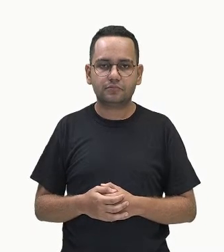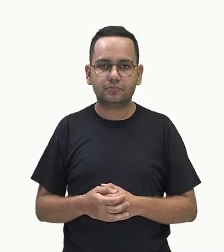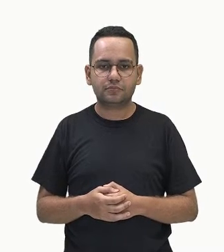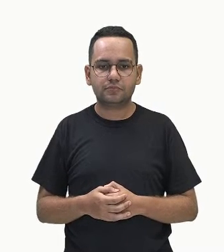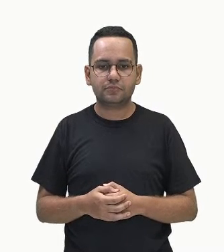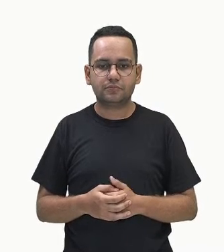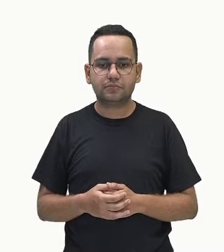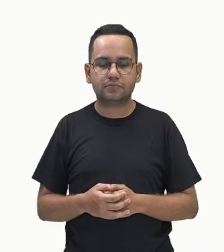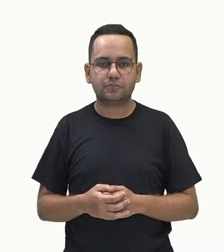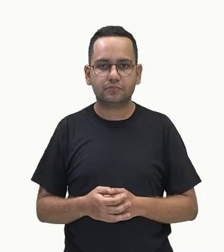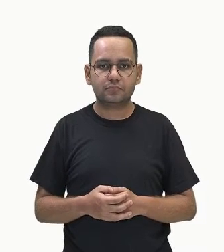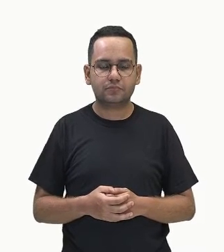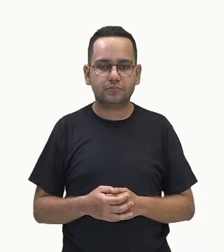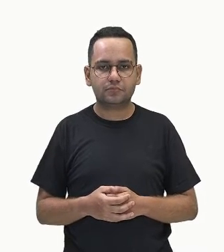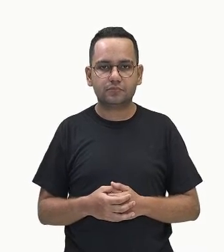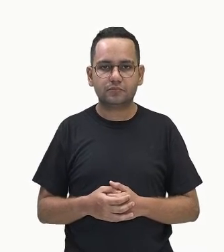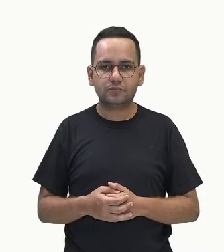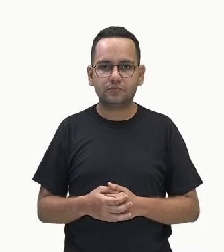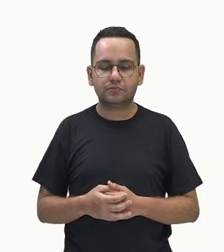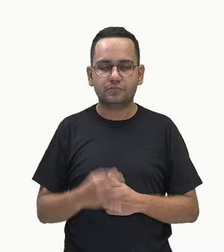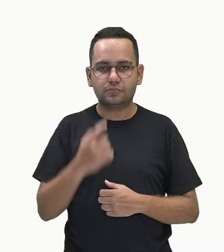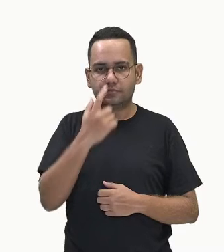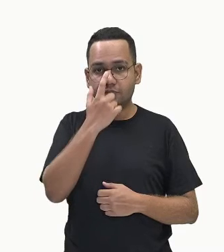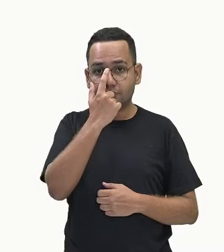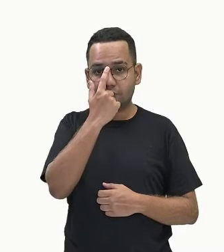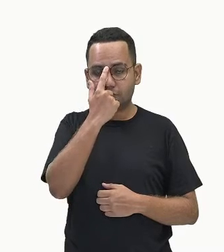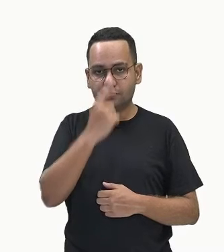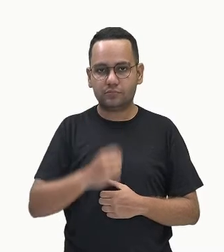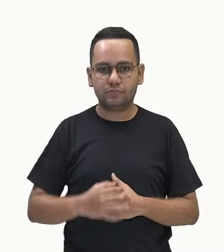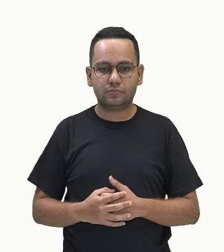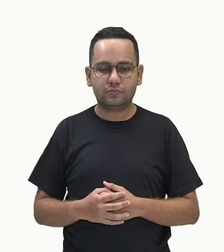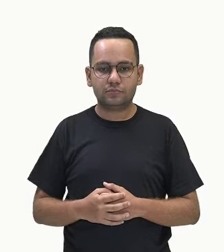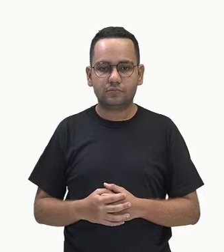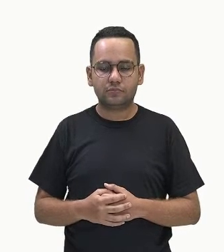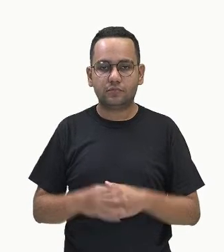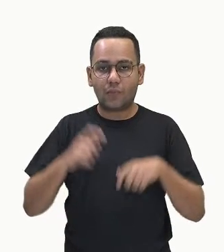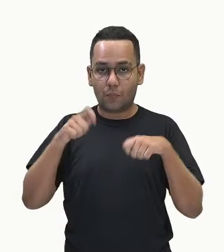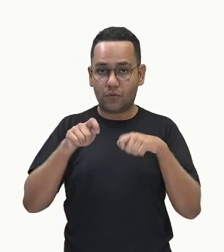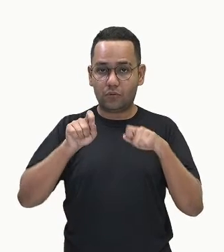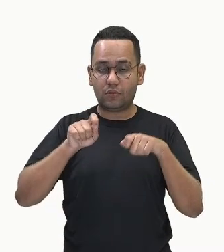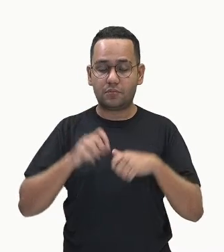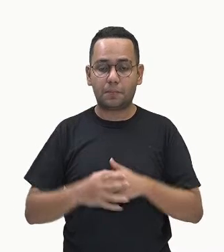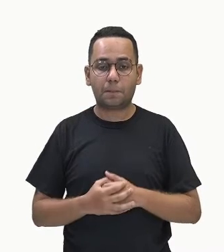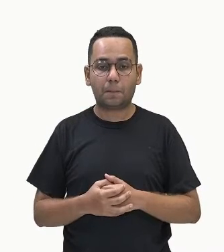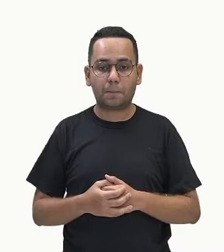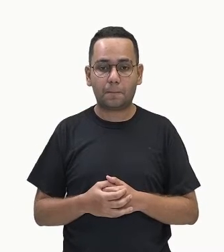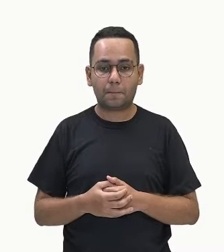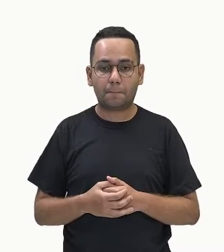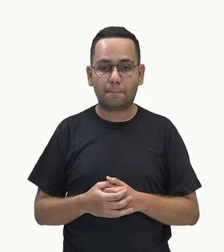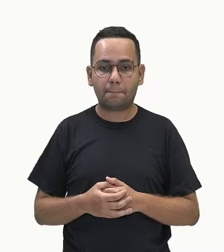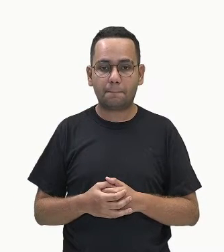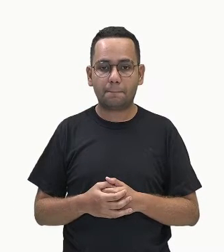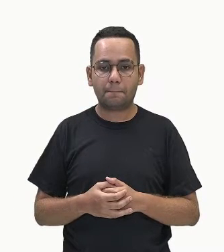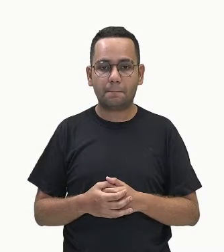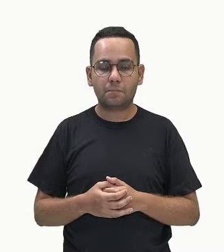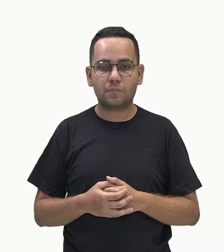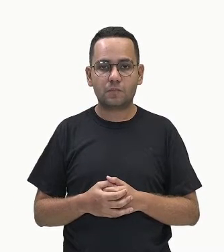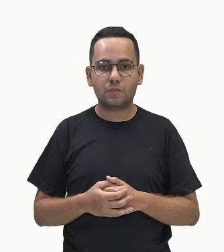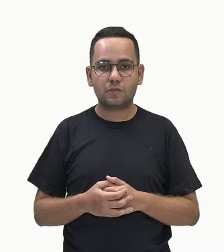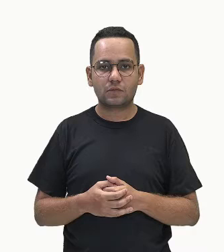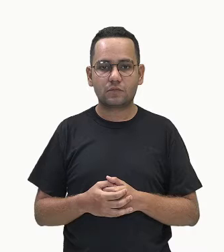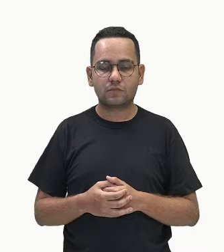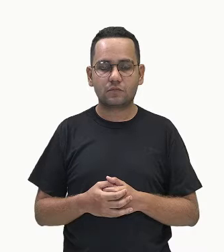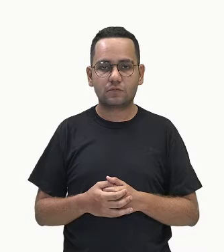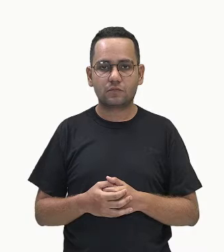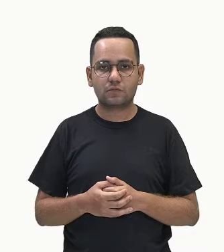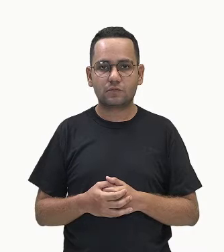comigo. Então, o que a gente pode escrever? A gente pode escrever a seguinte forma, tá? Nós